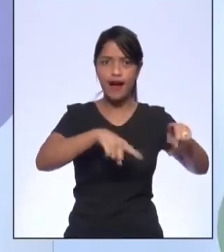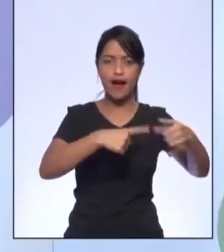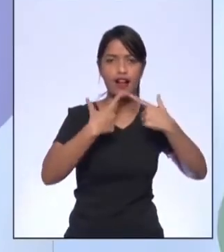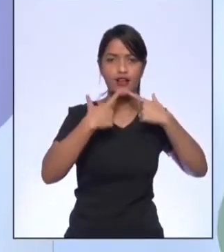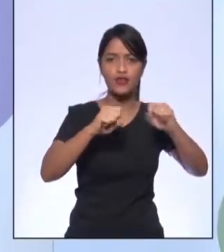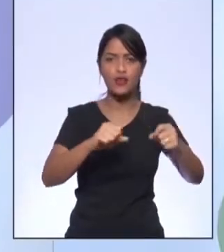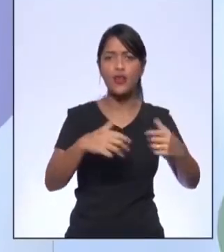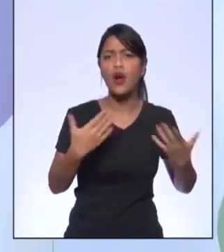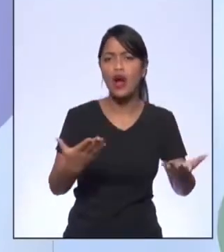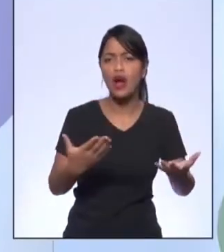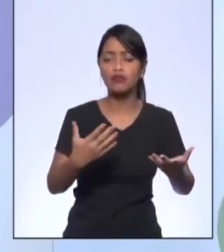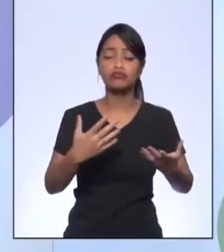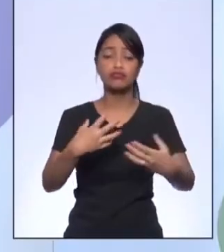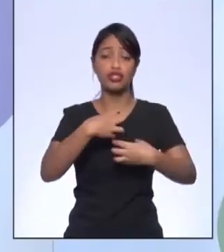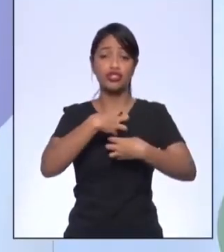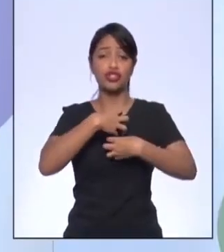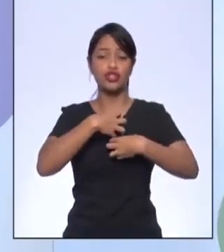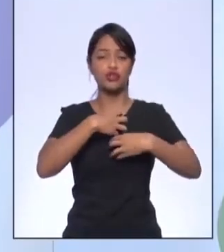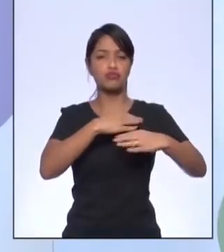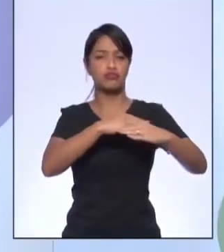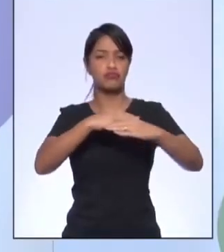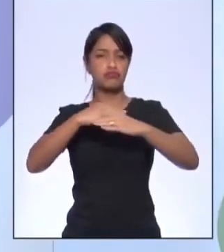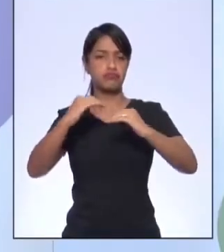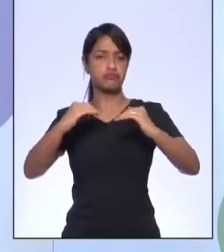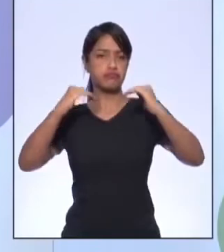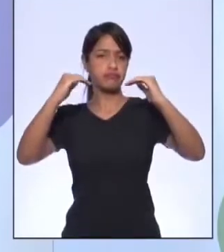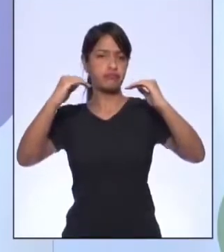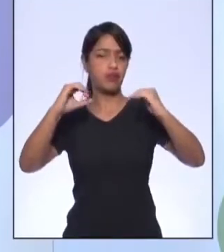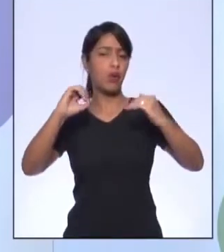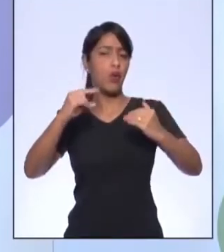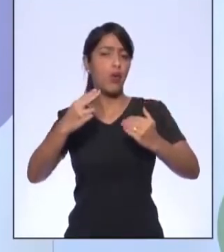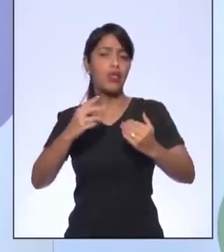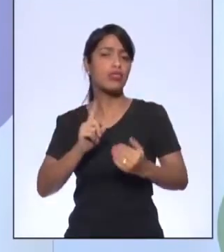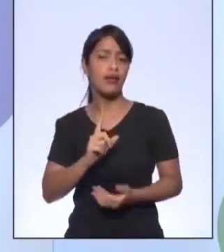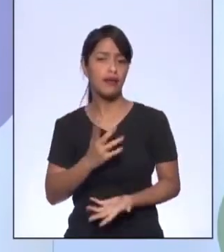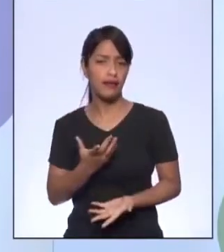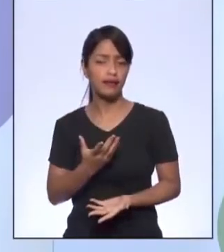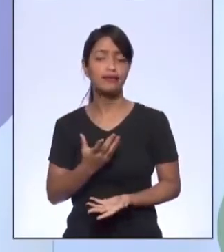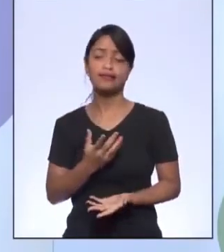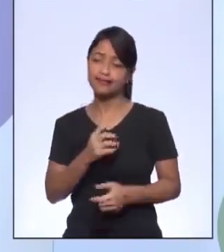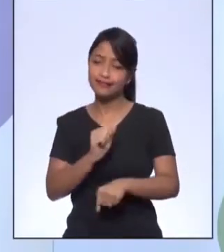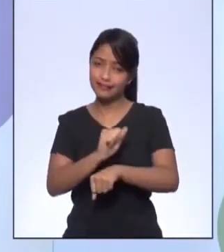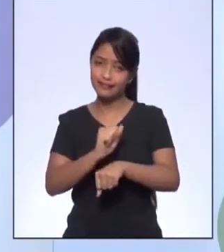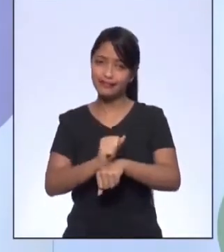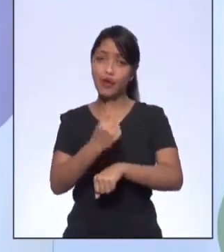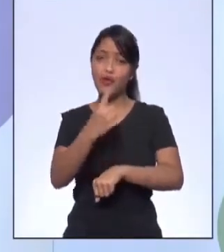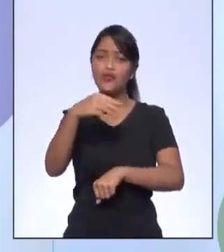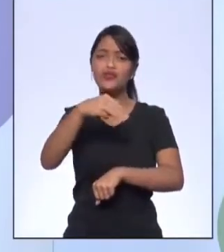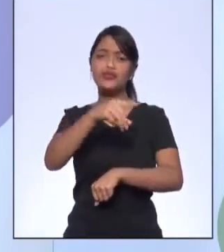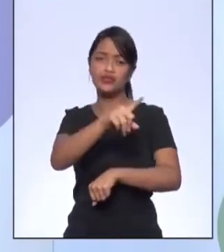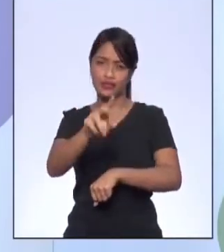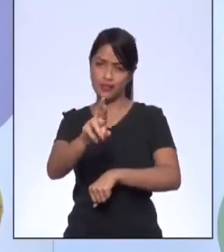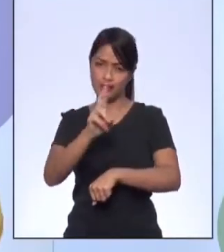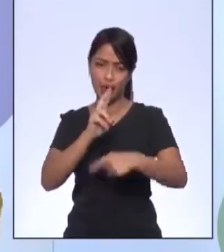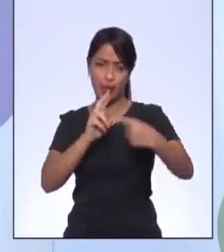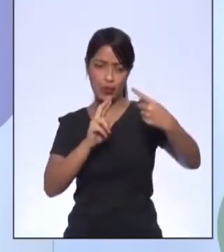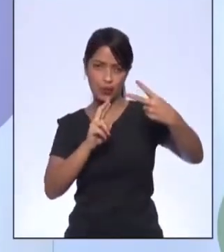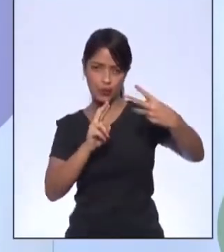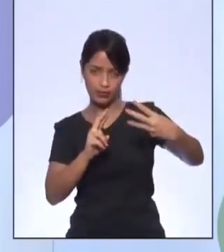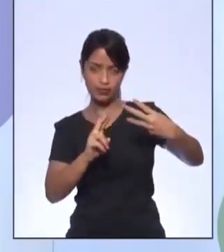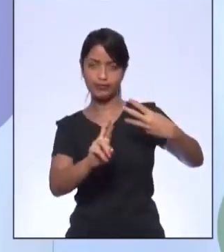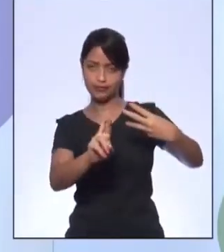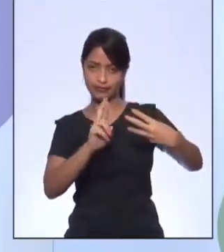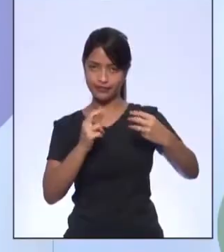foi utilizada a norma padrão? Vamos lá? 1 minutinho para essas 3. Respondam, coloquem 1, 2, 3 e vão colocando as